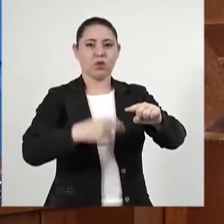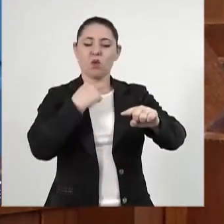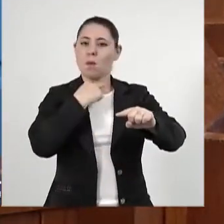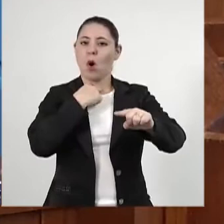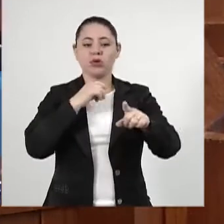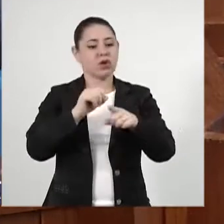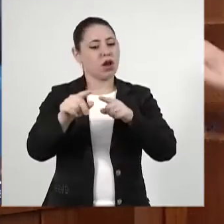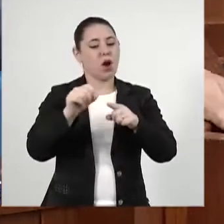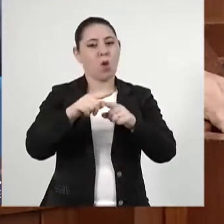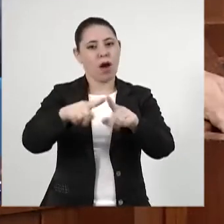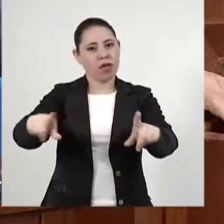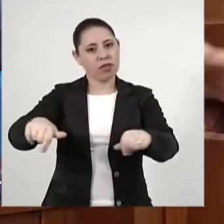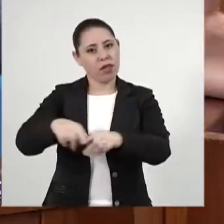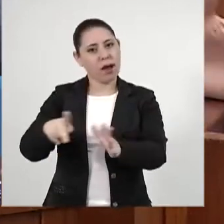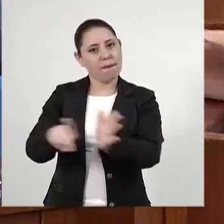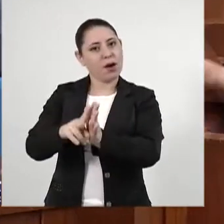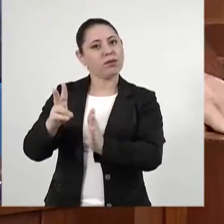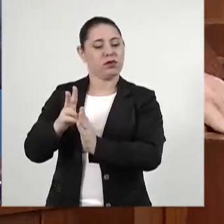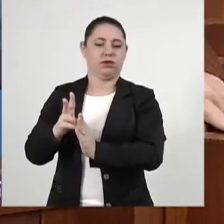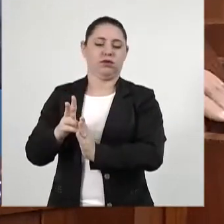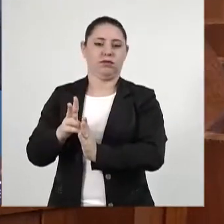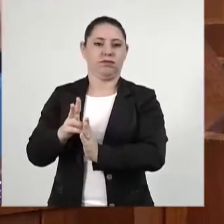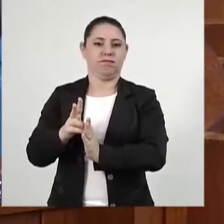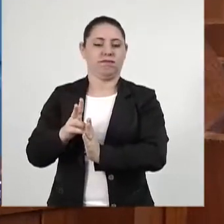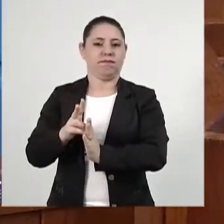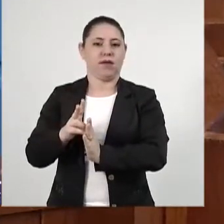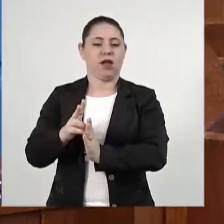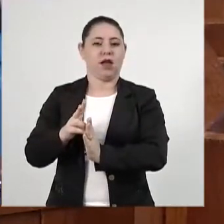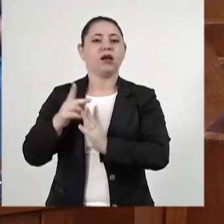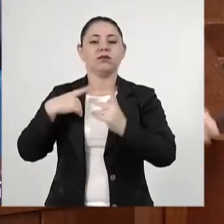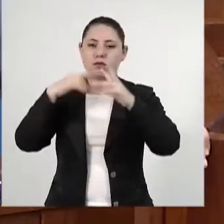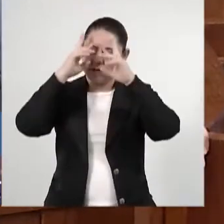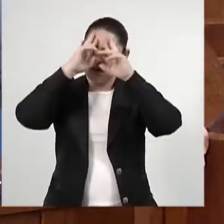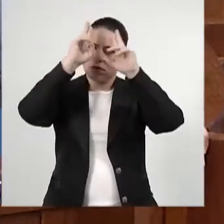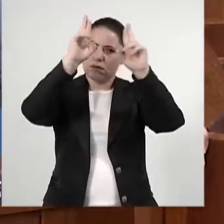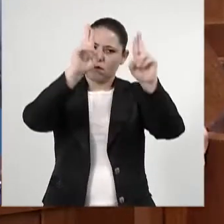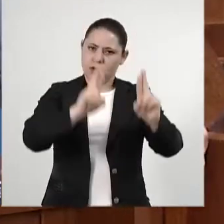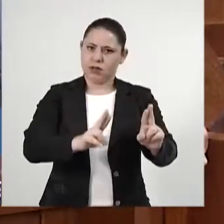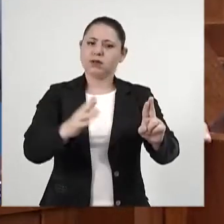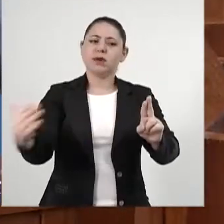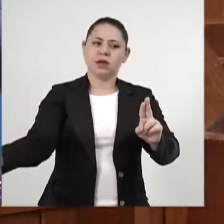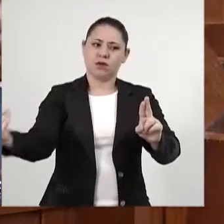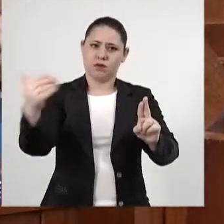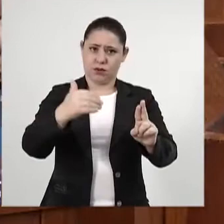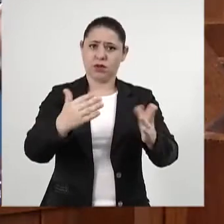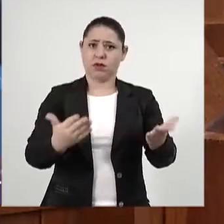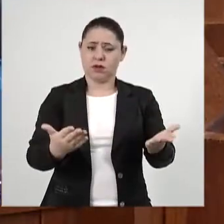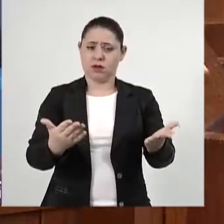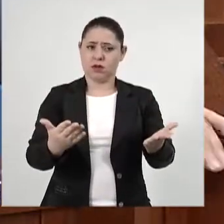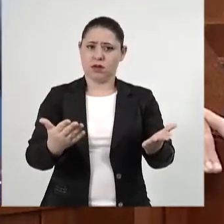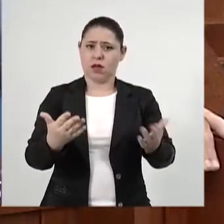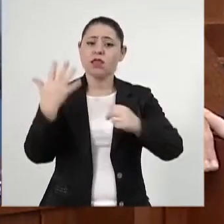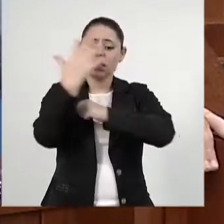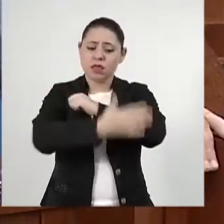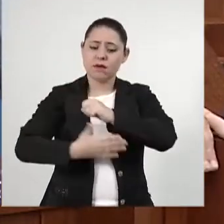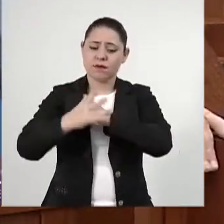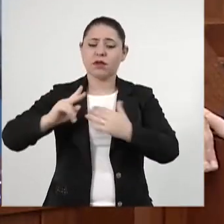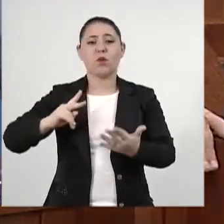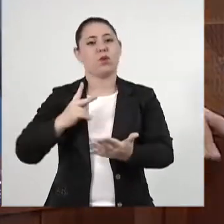Vossa Excelência vem aqui na tribuna, na minha visão, respeito o presidente de Vossa Excelência, defender o